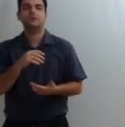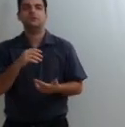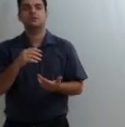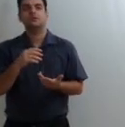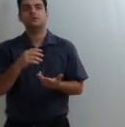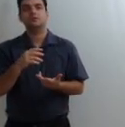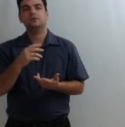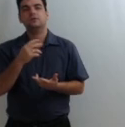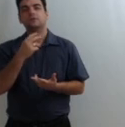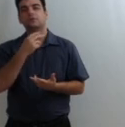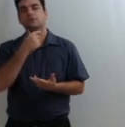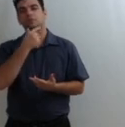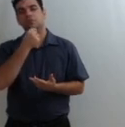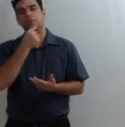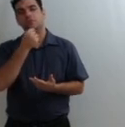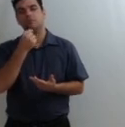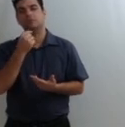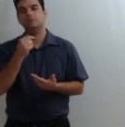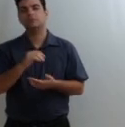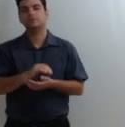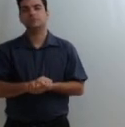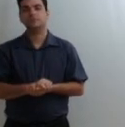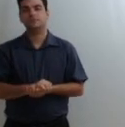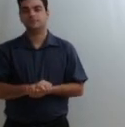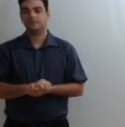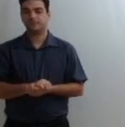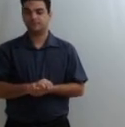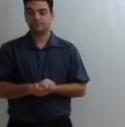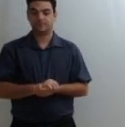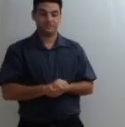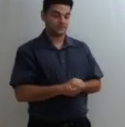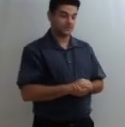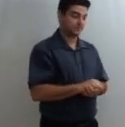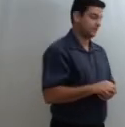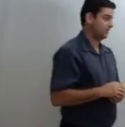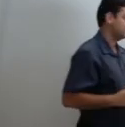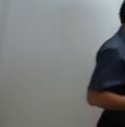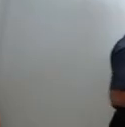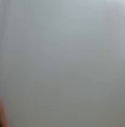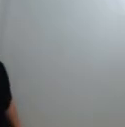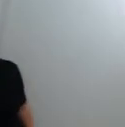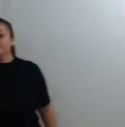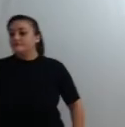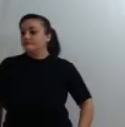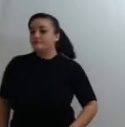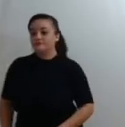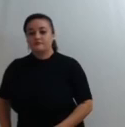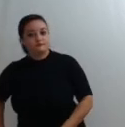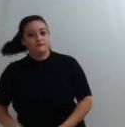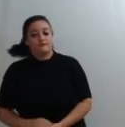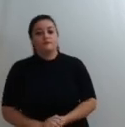Corregedor-Geral de Justiça, Dr. Bernardo Gassês, um desembargador que